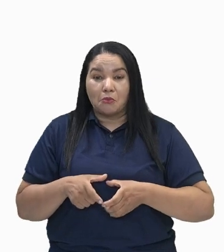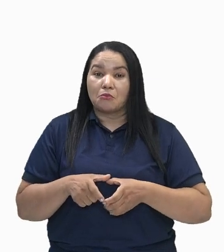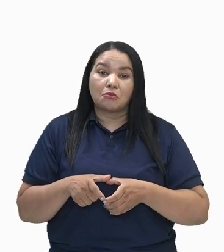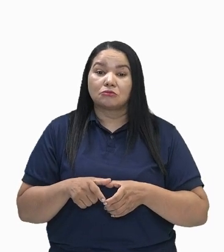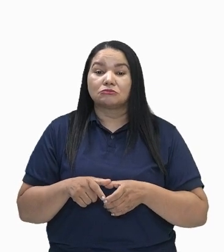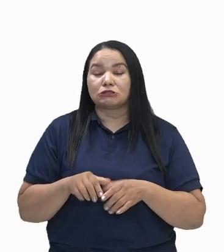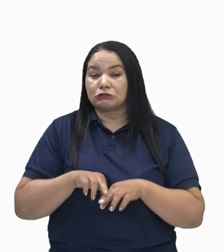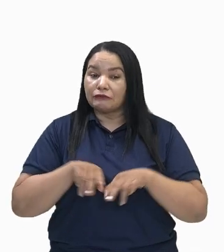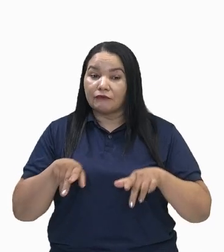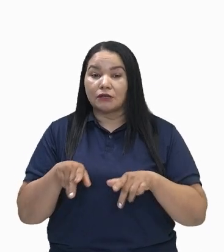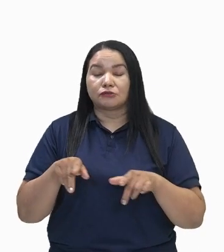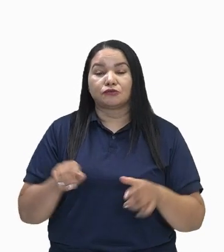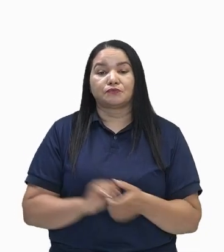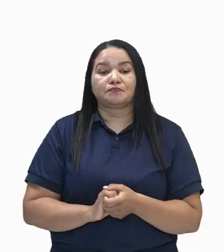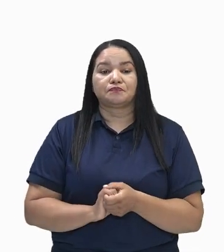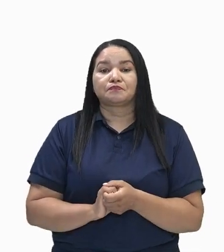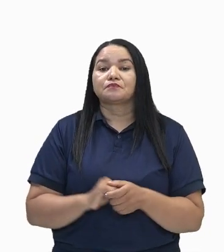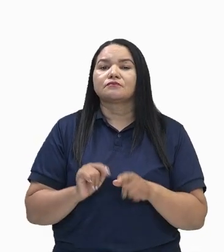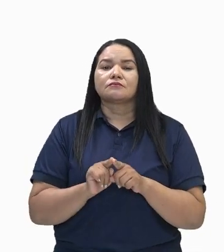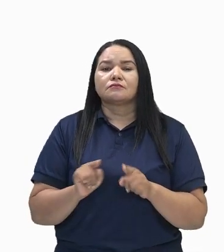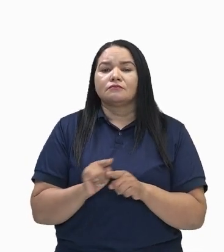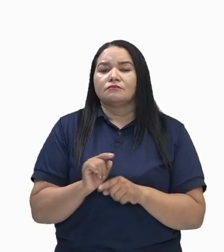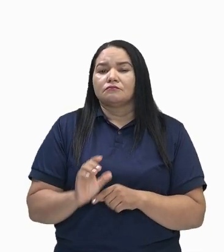os fatores, né, que